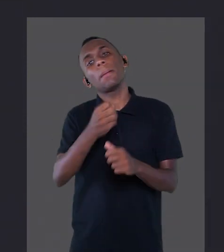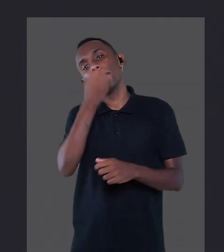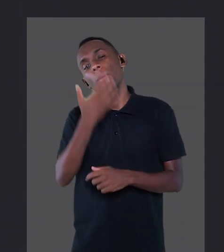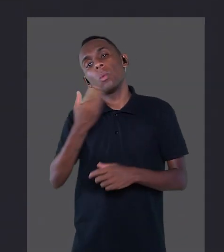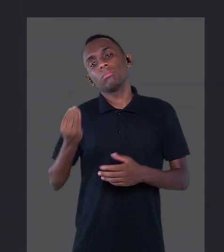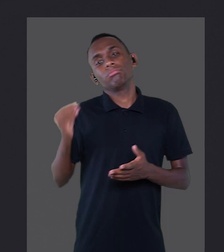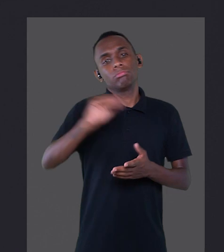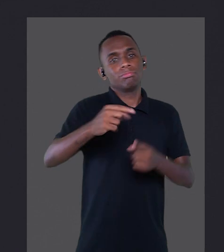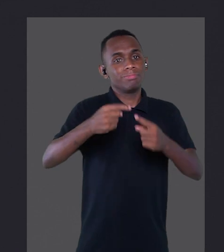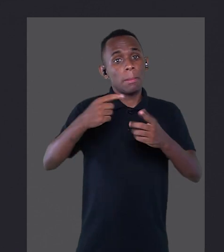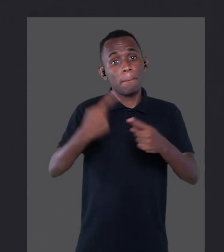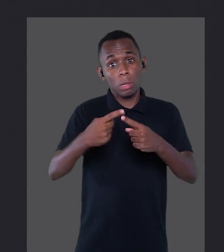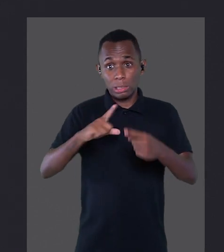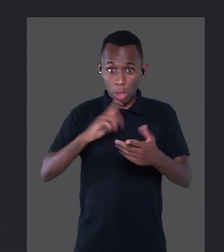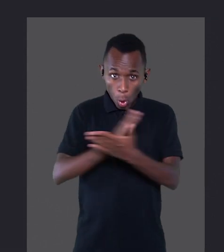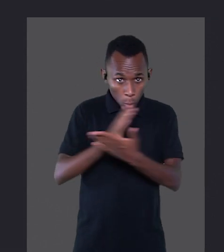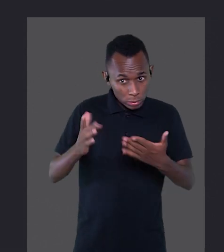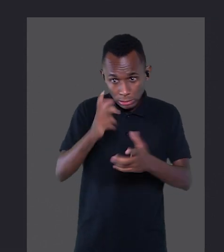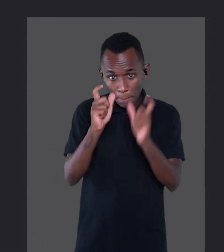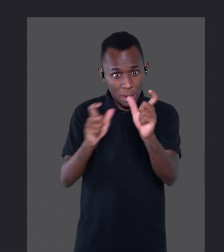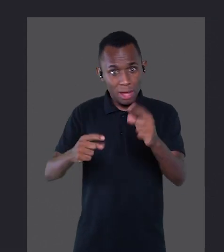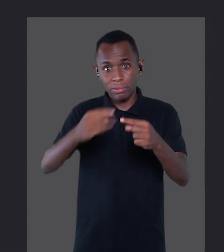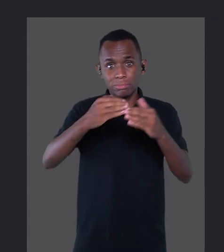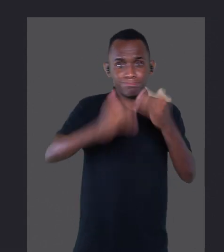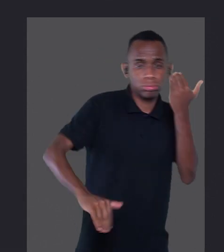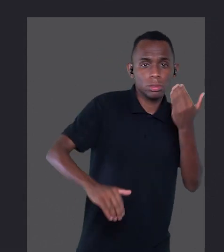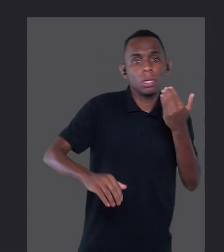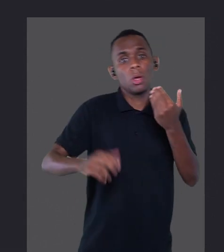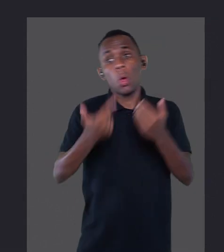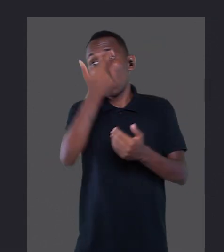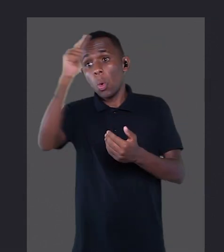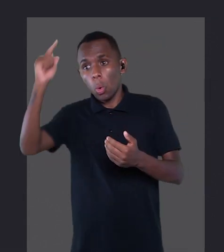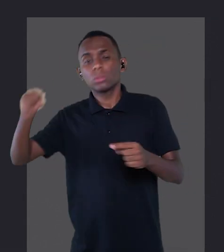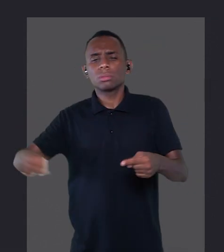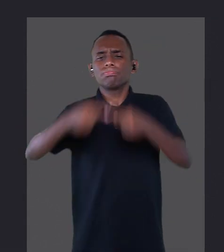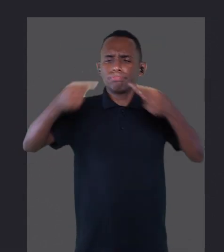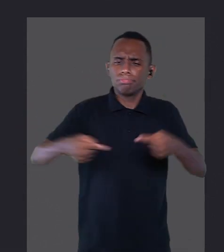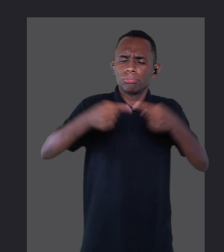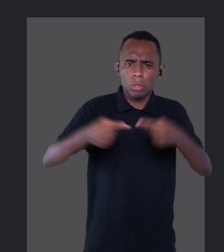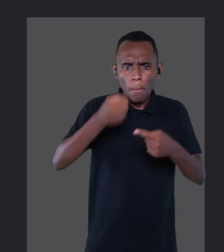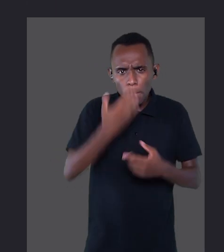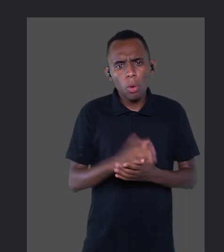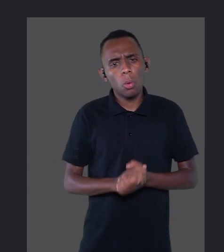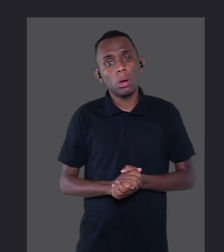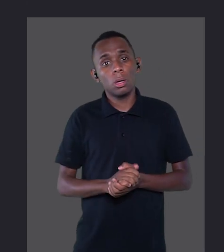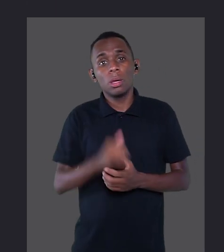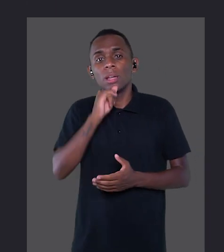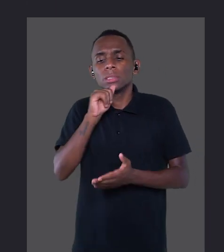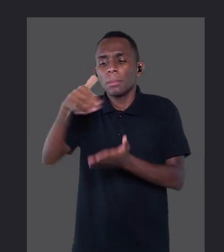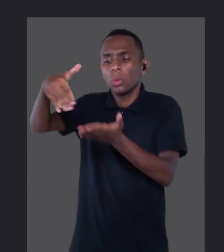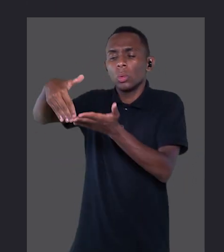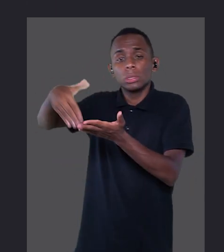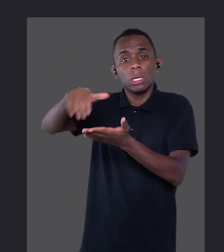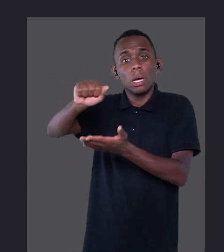Não cabe. E tem palavra que cabe muito bem. Todas as rimas em ão são uma